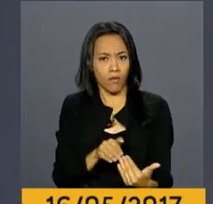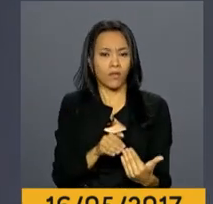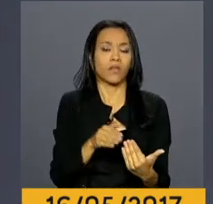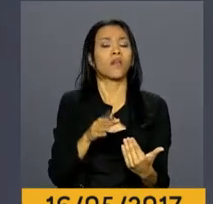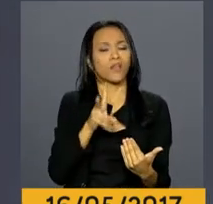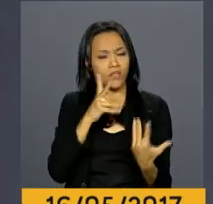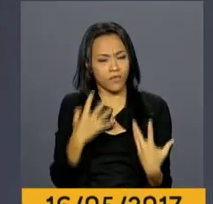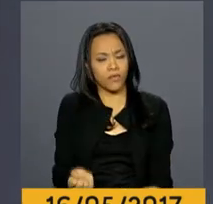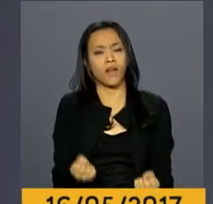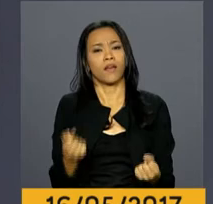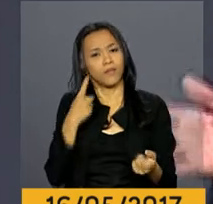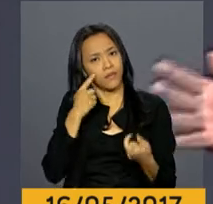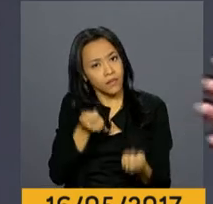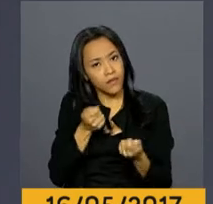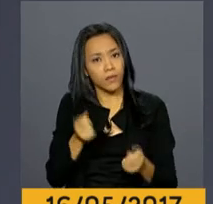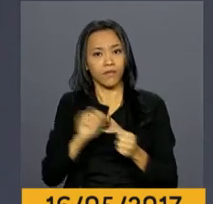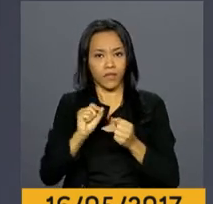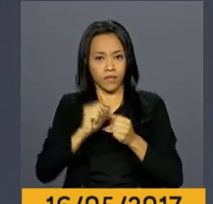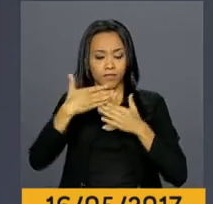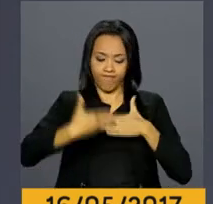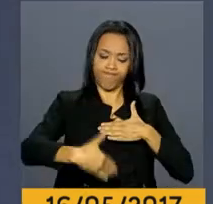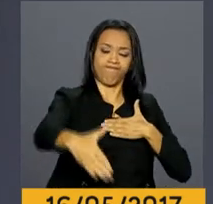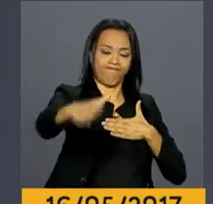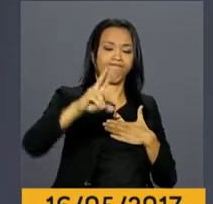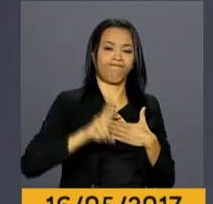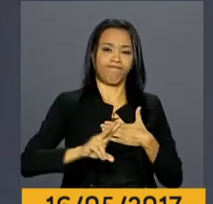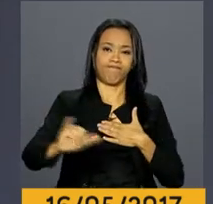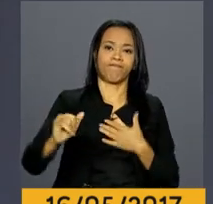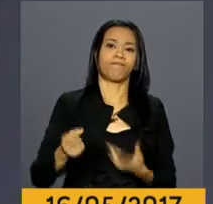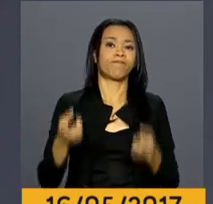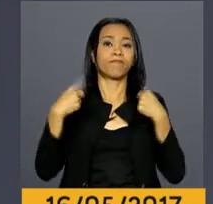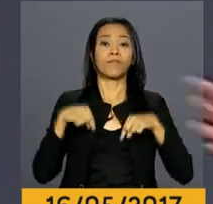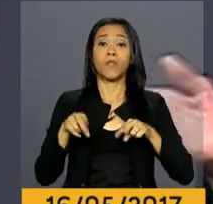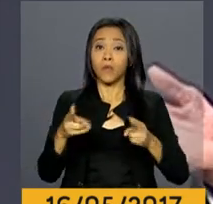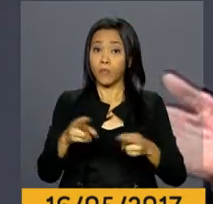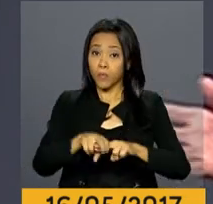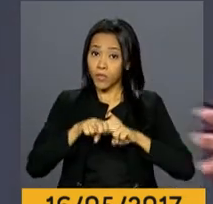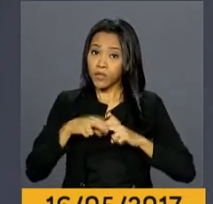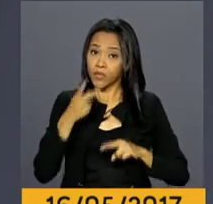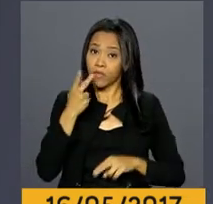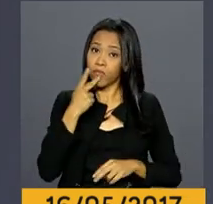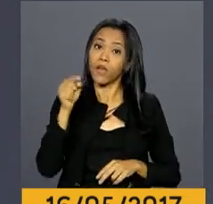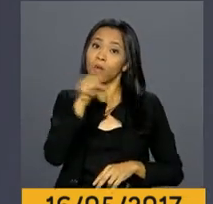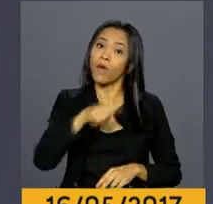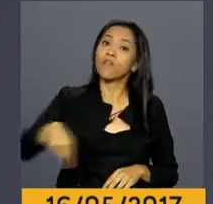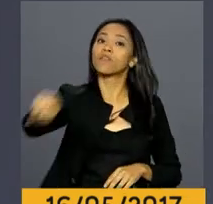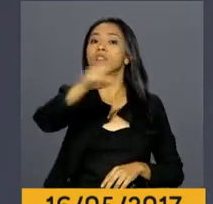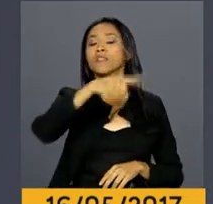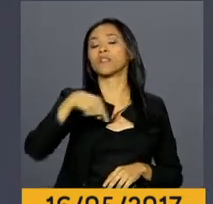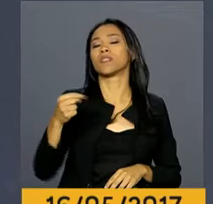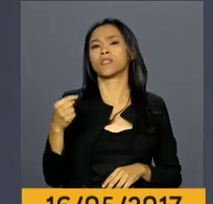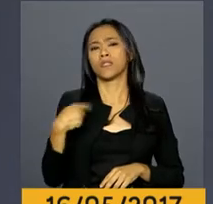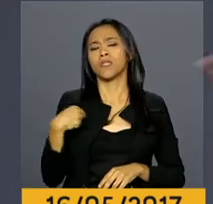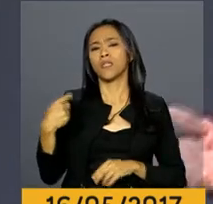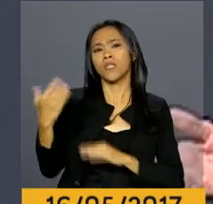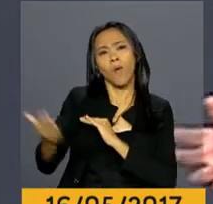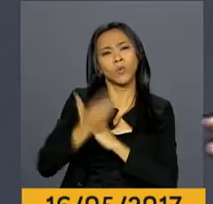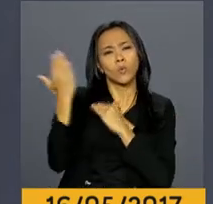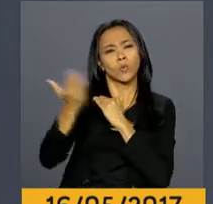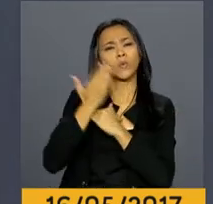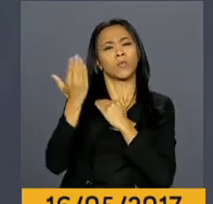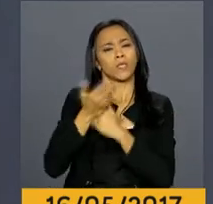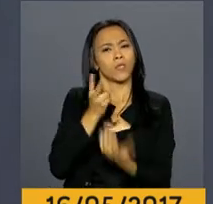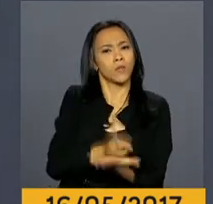ao longo do tempo. E por isso que eu digo a todos vocês que estão colaborando